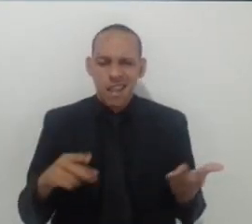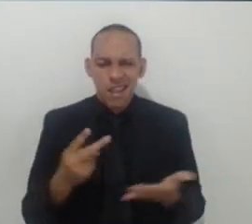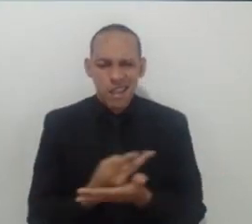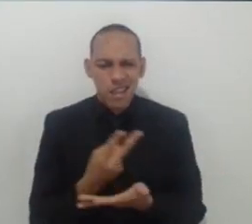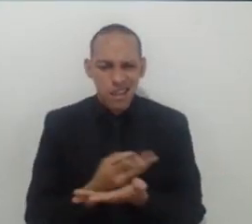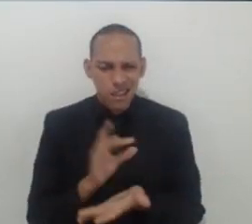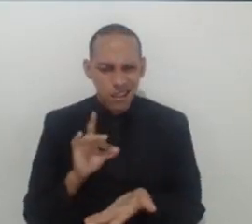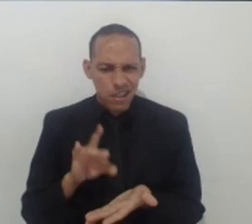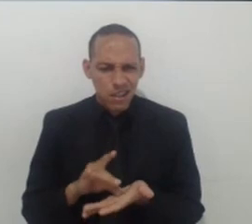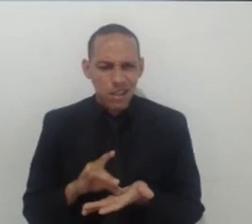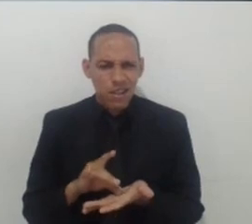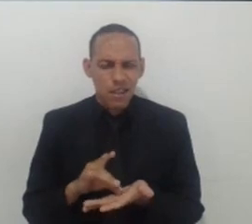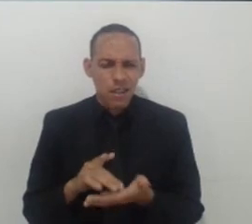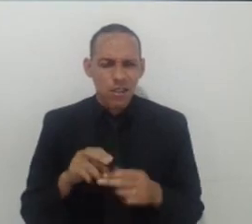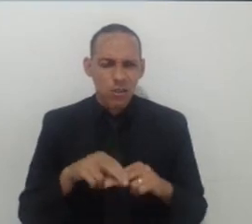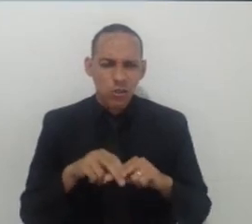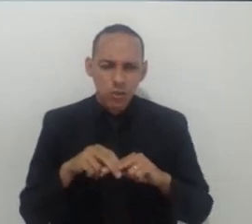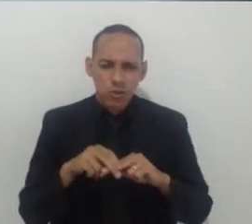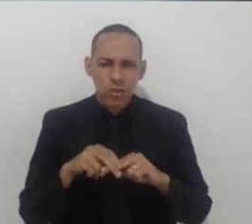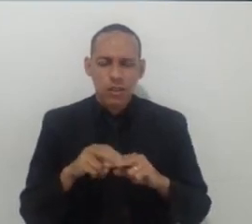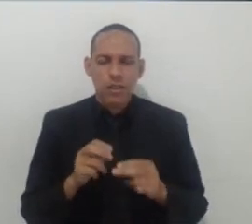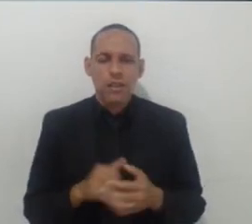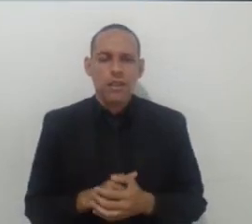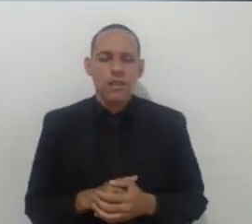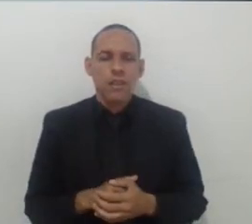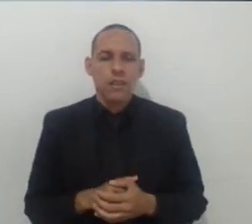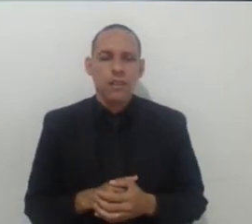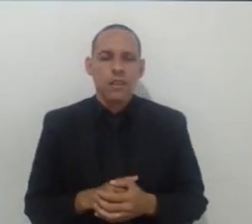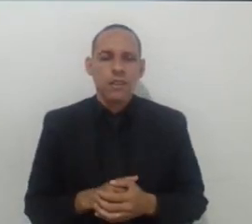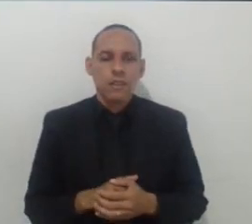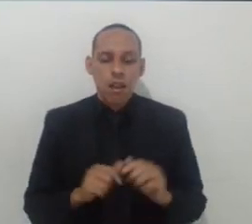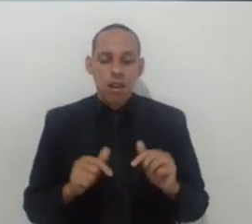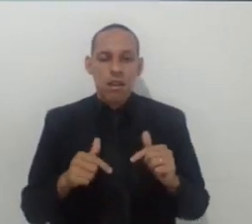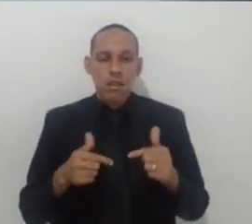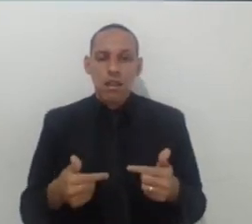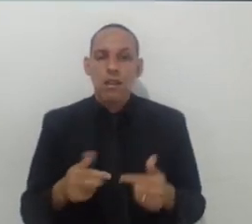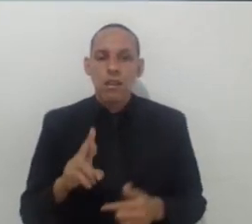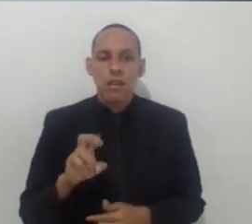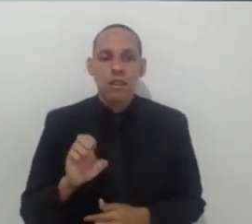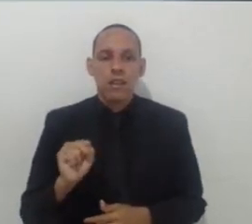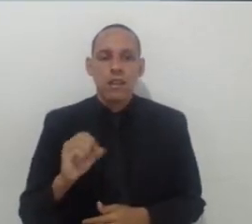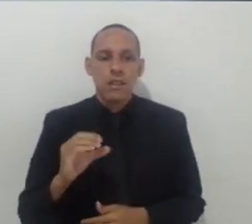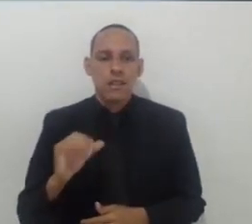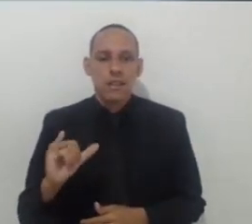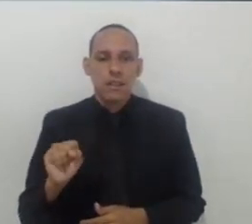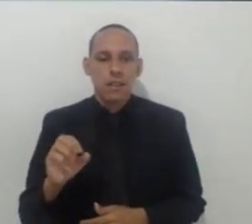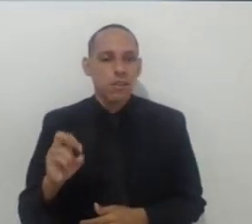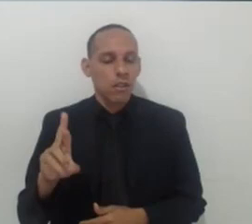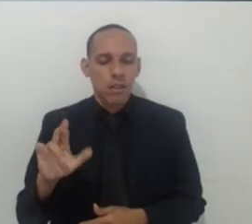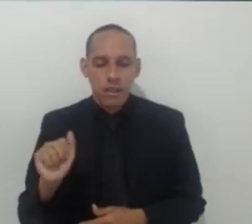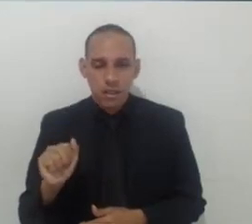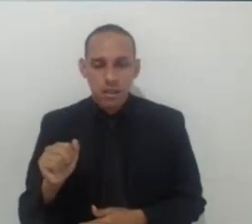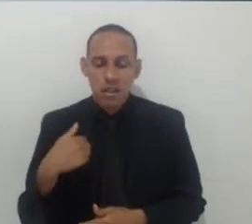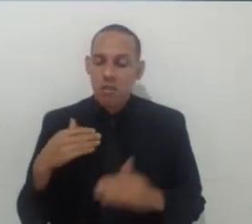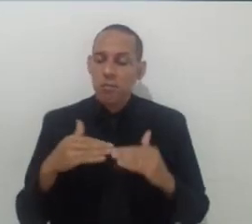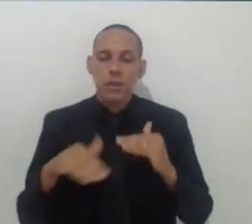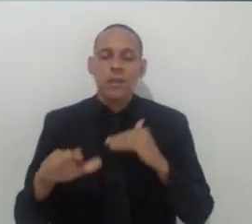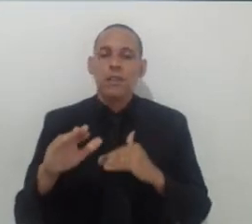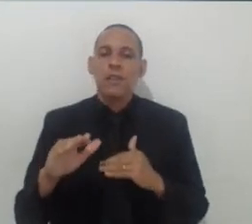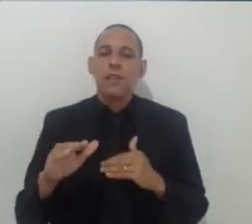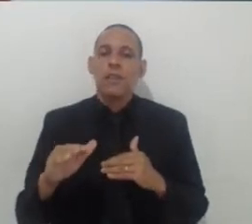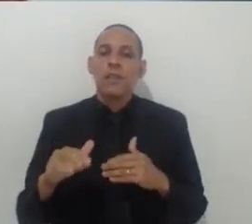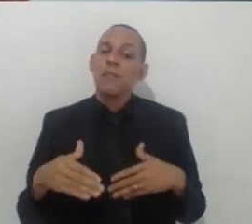a justificar a ação rescisória é que eu não concordo. Daí porque meu voto